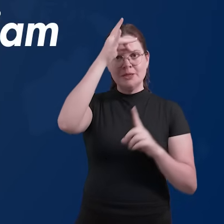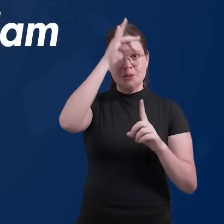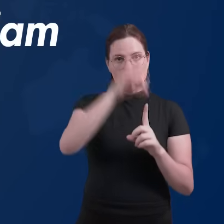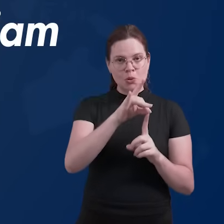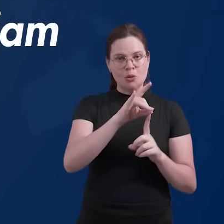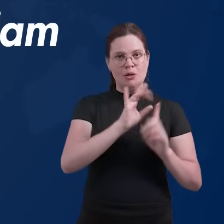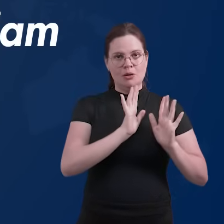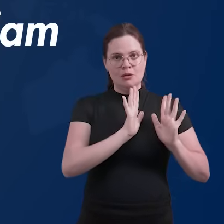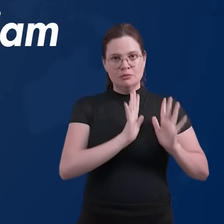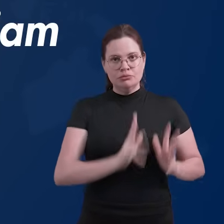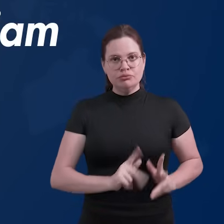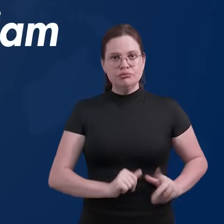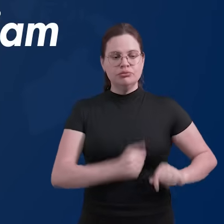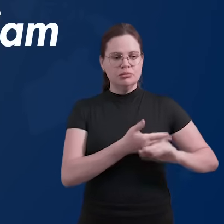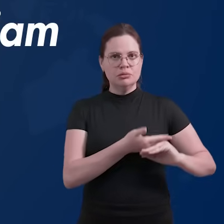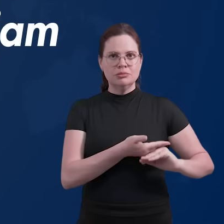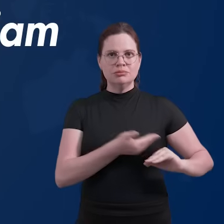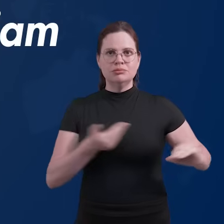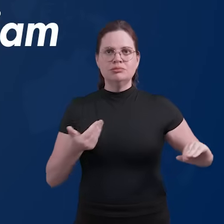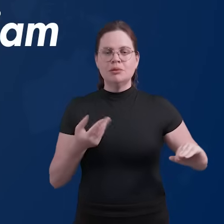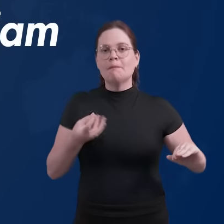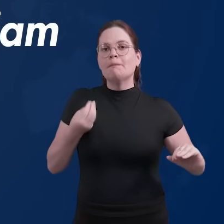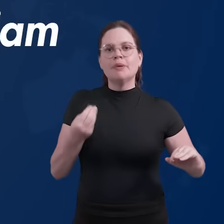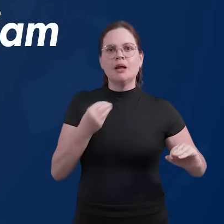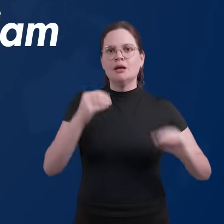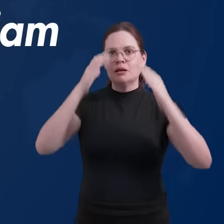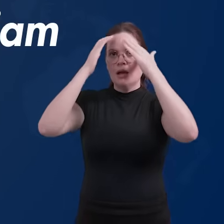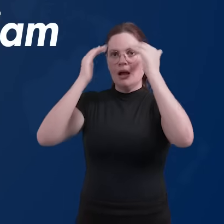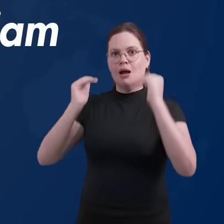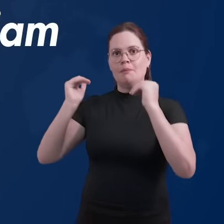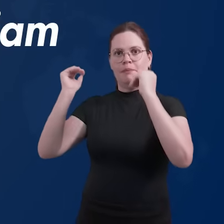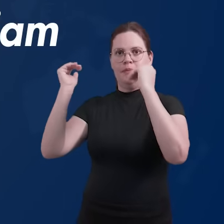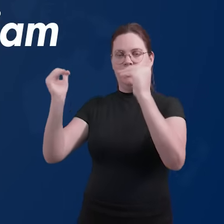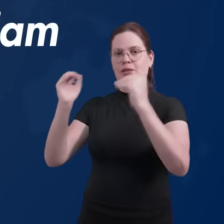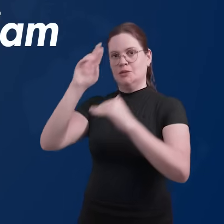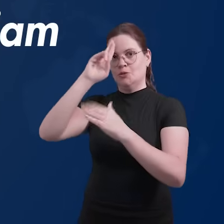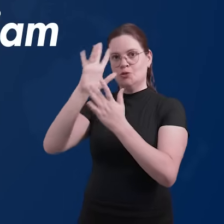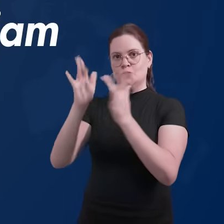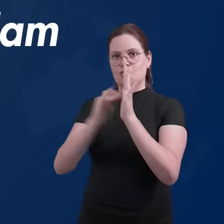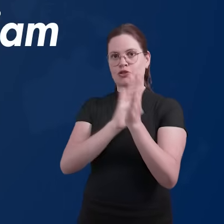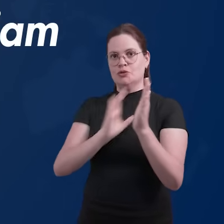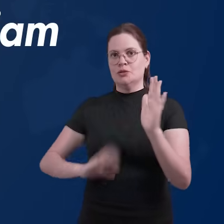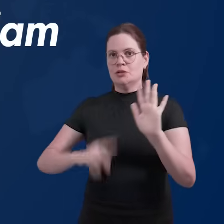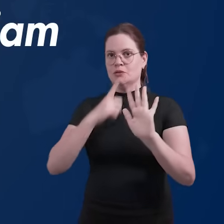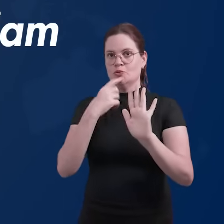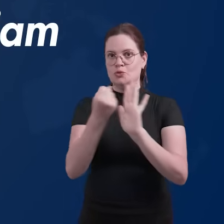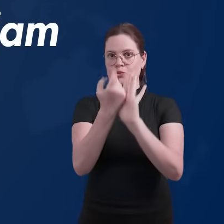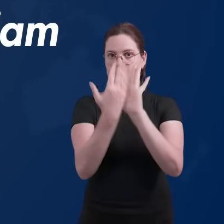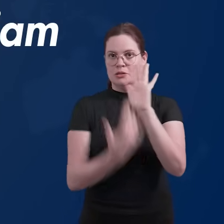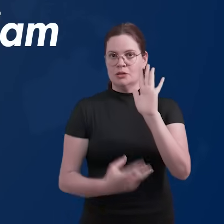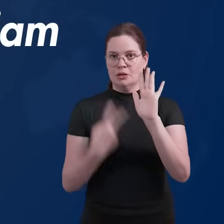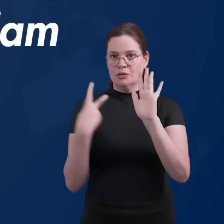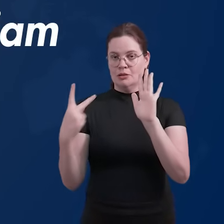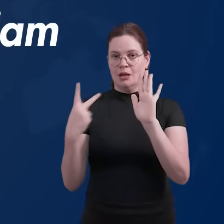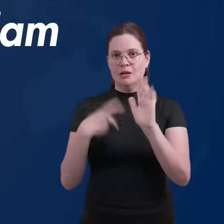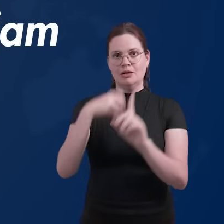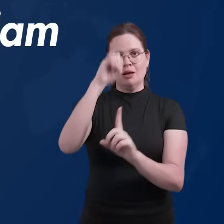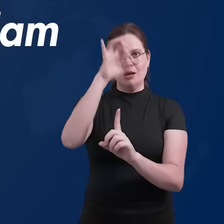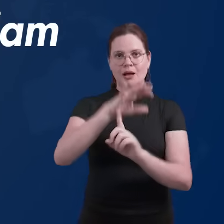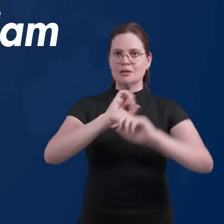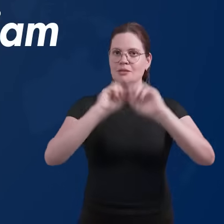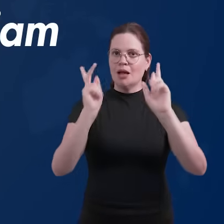a obediência e aspersão do sangue de Jesus Cristo. Graça e paz vos